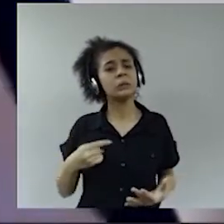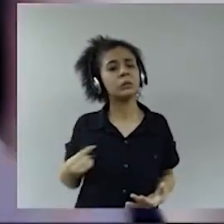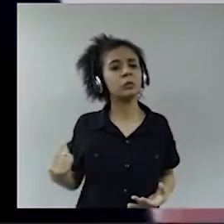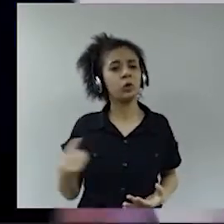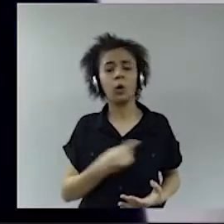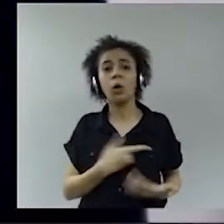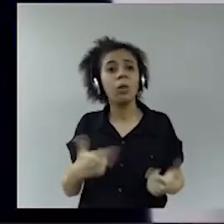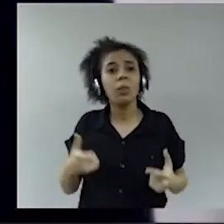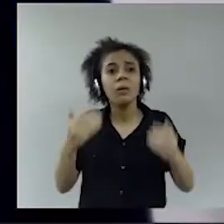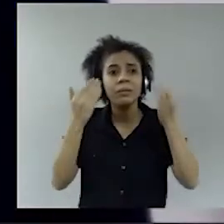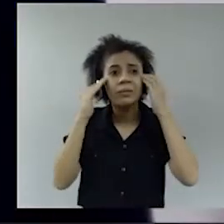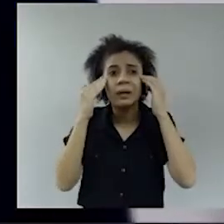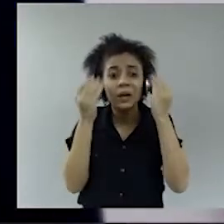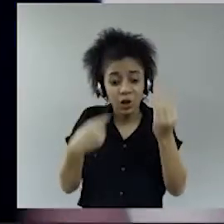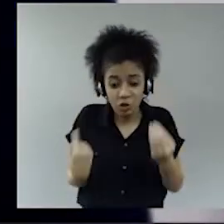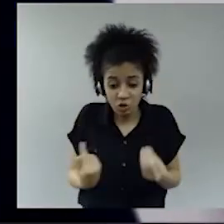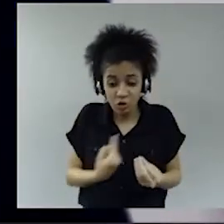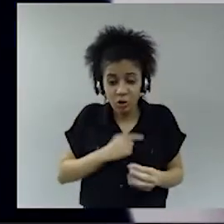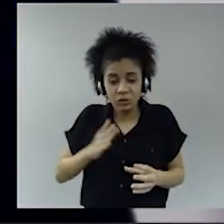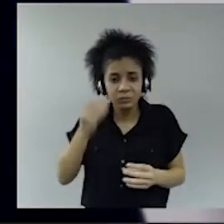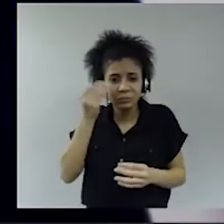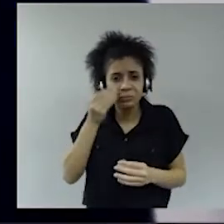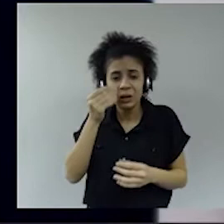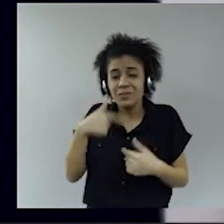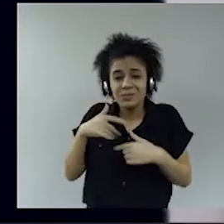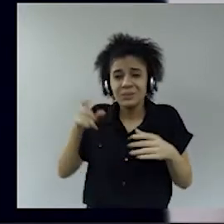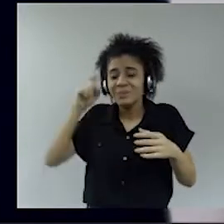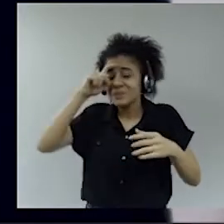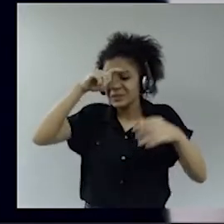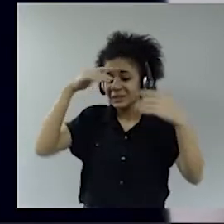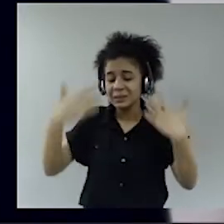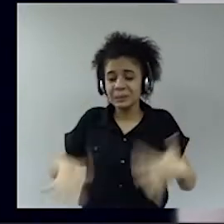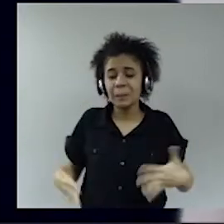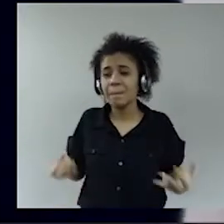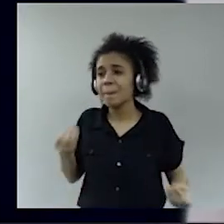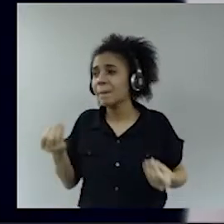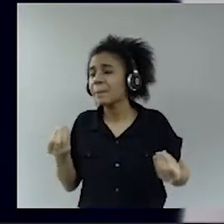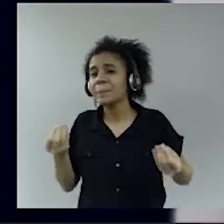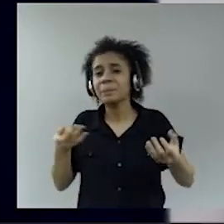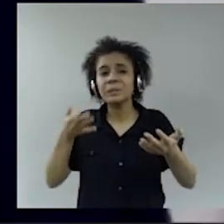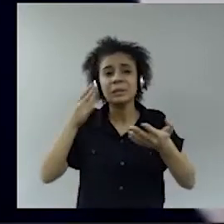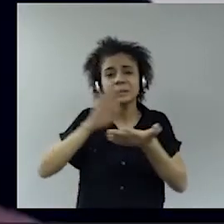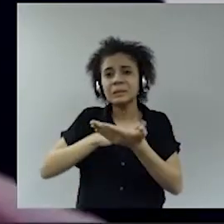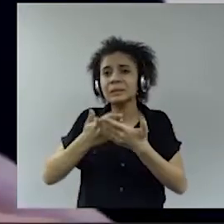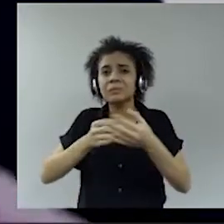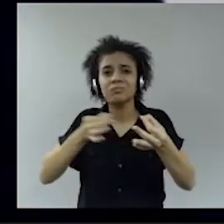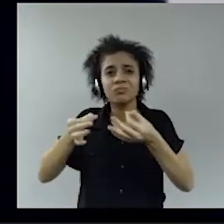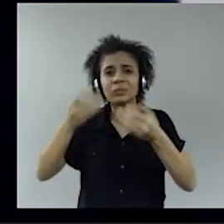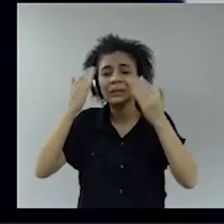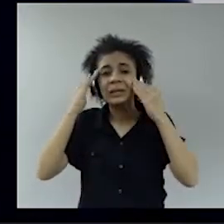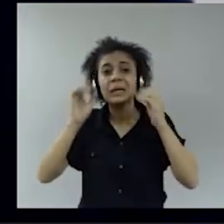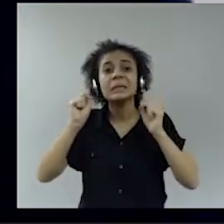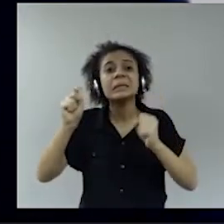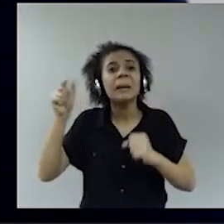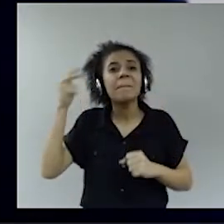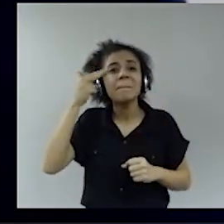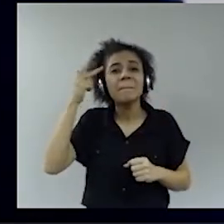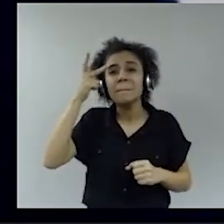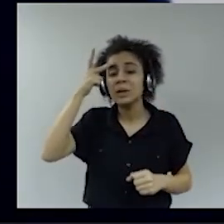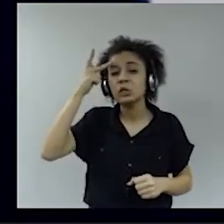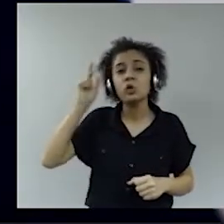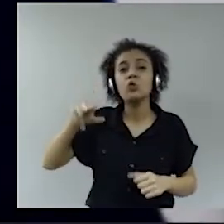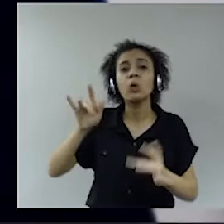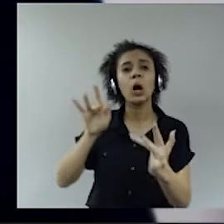já não sabemos isso, se nós já temos dificuldade em interpretar isso, imagina as